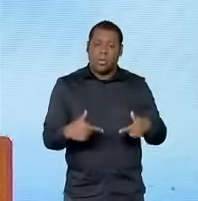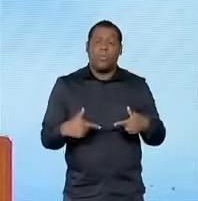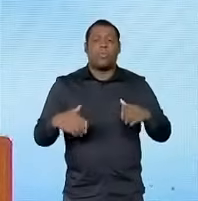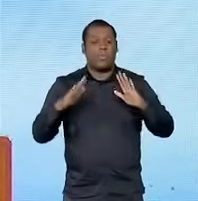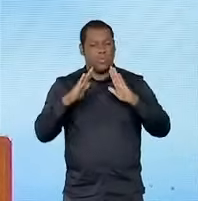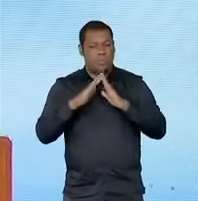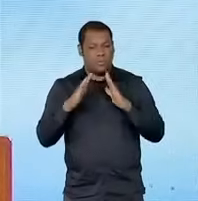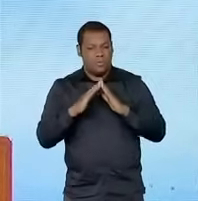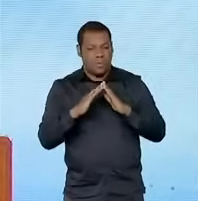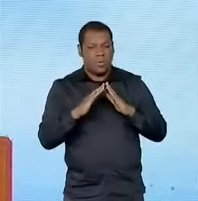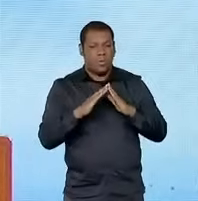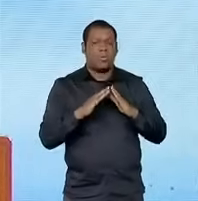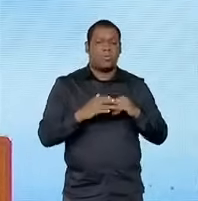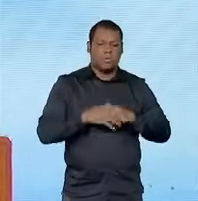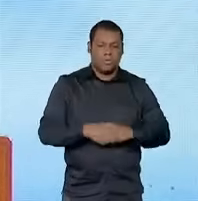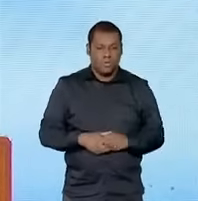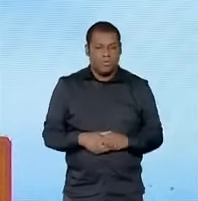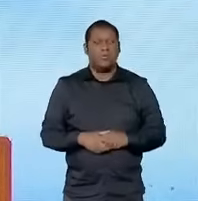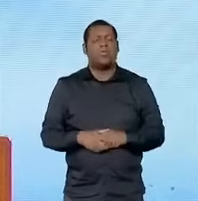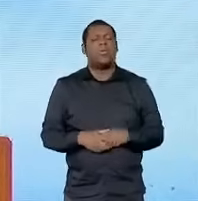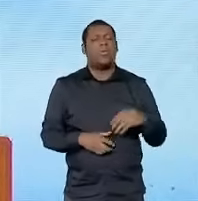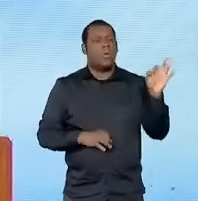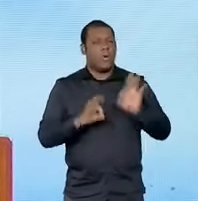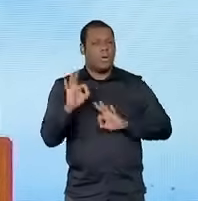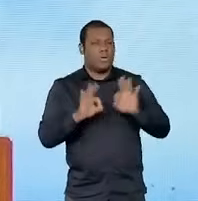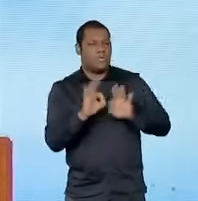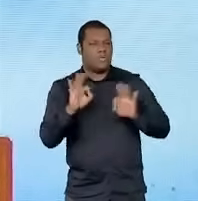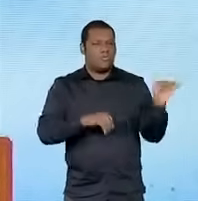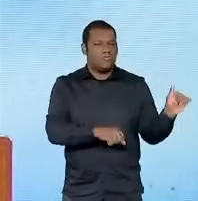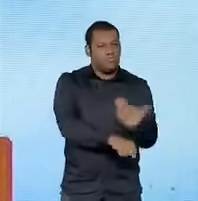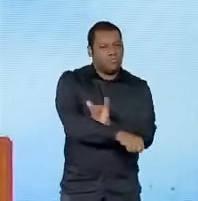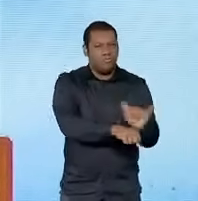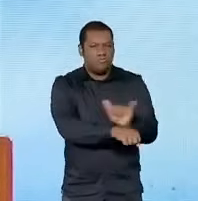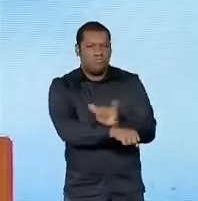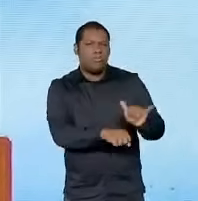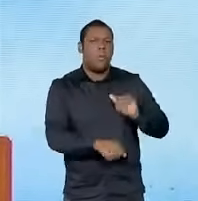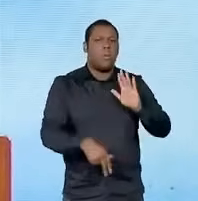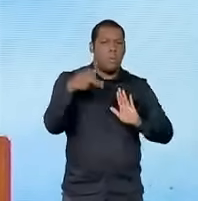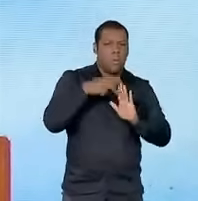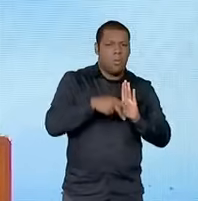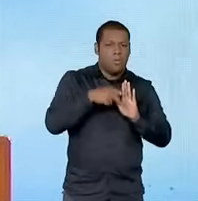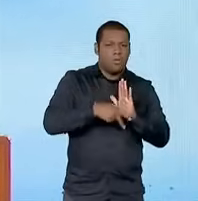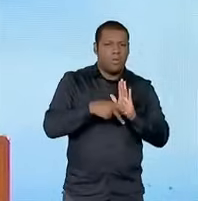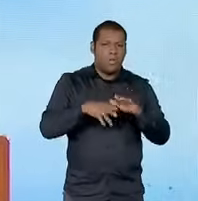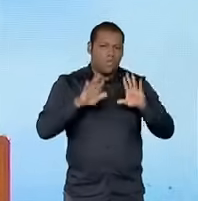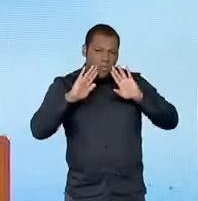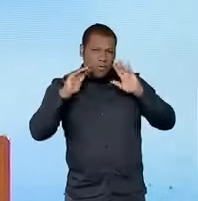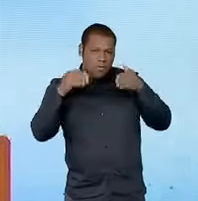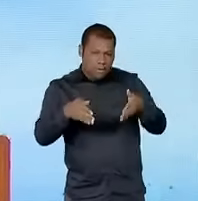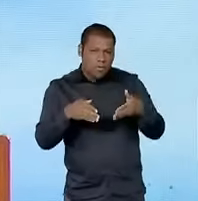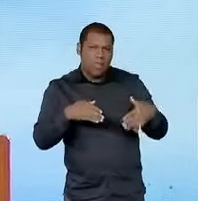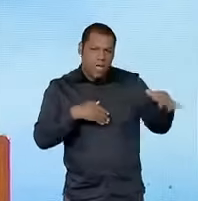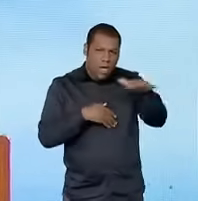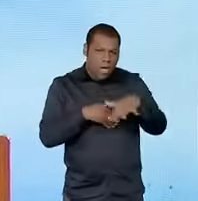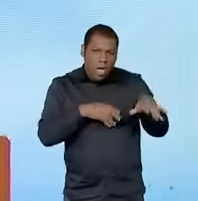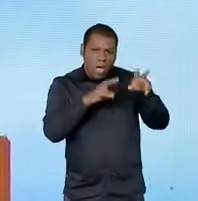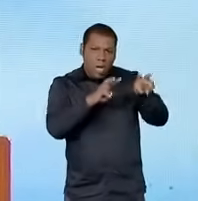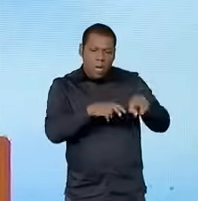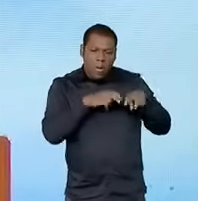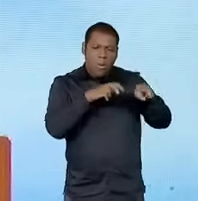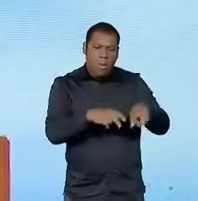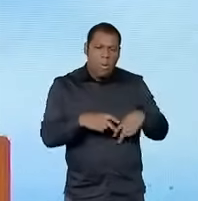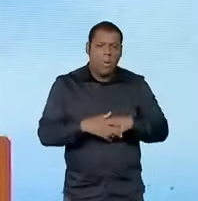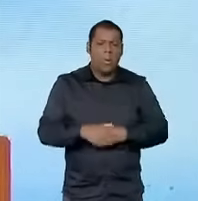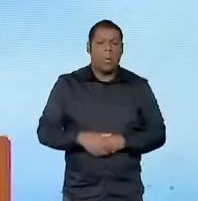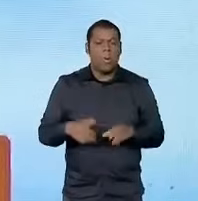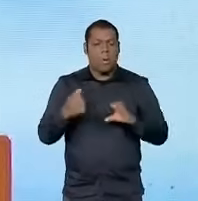moradia, fomos construindo passo a passo condições de um programa voltado para o campesinato, considerando as